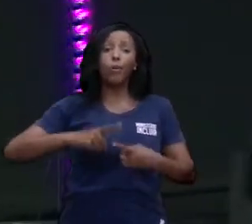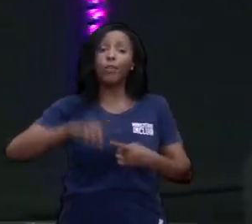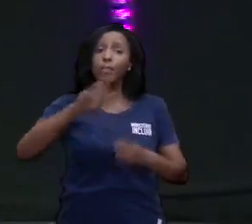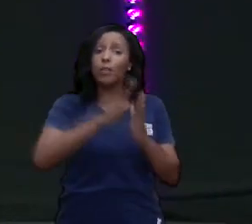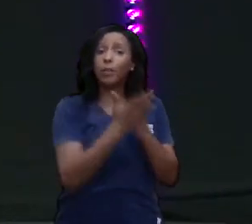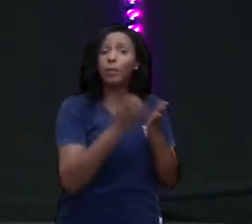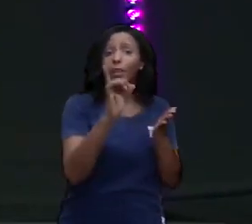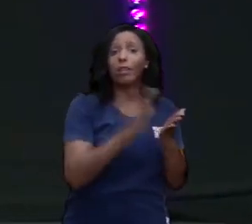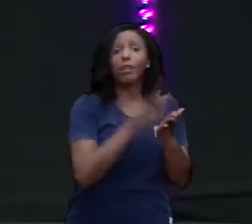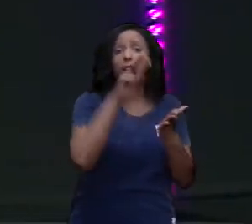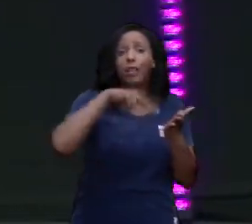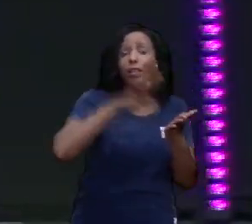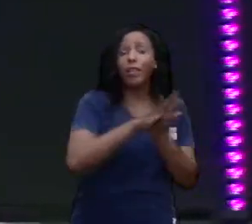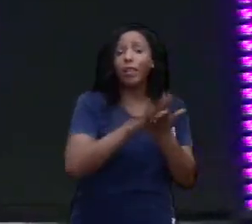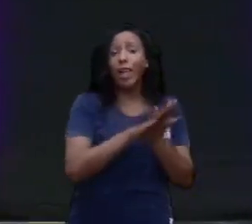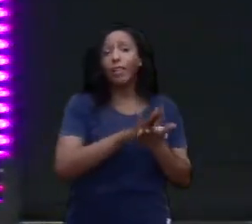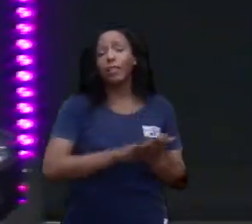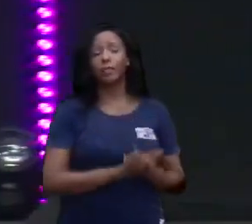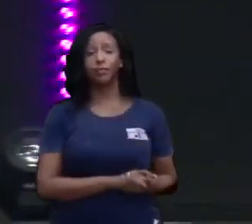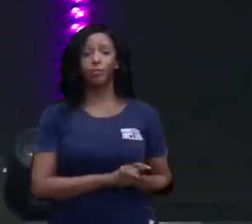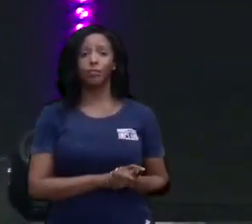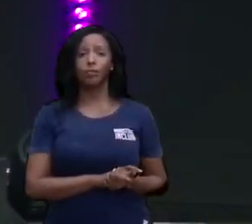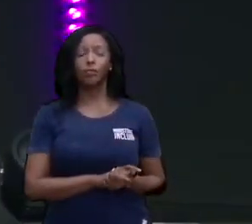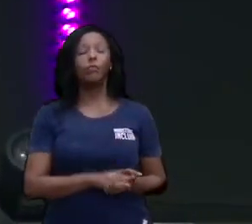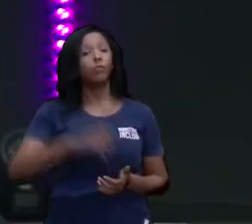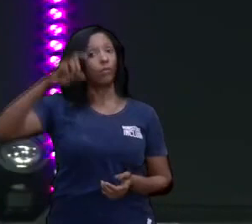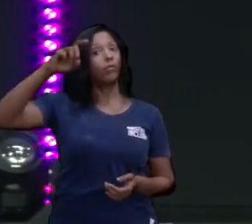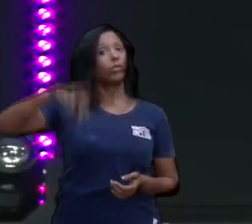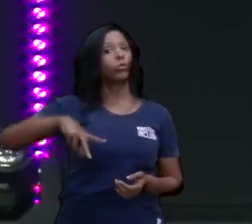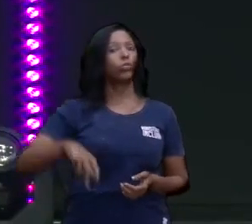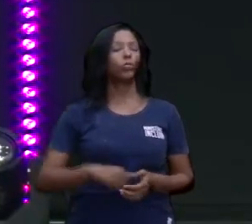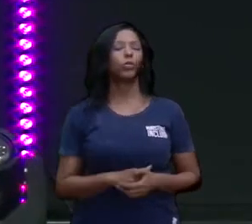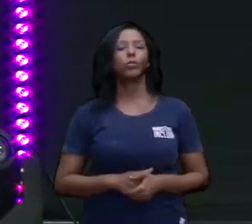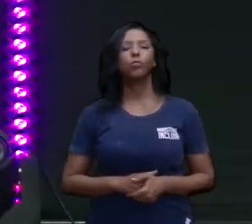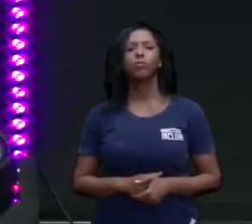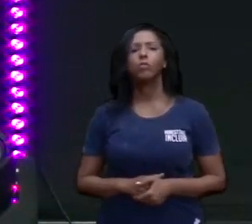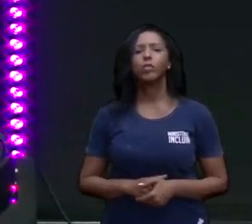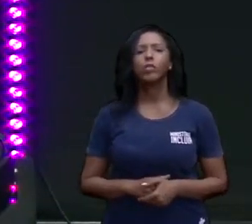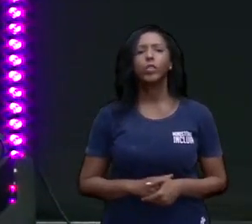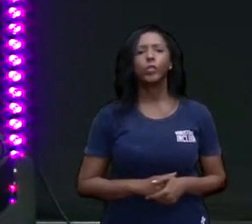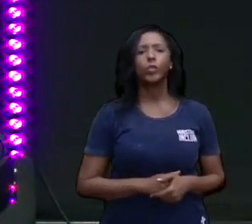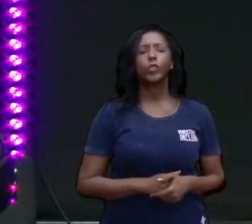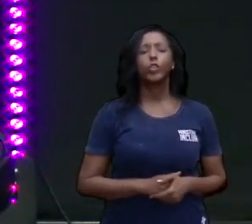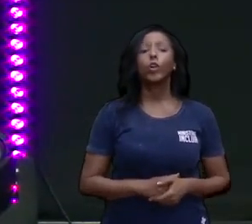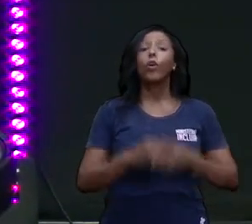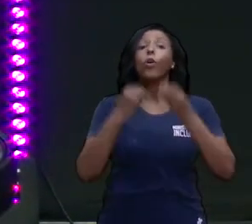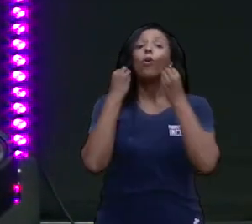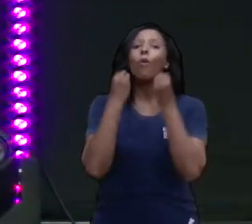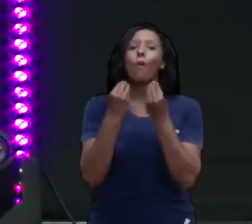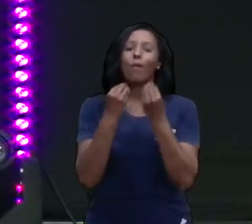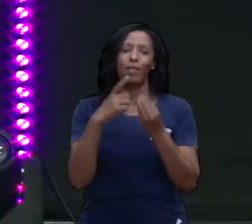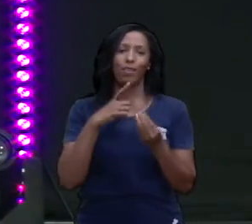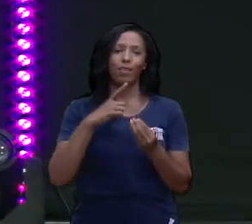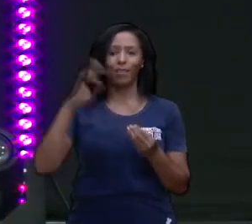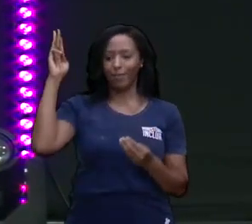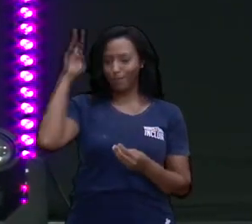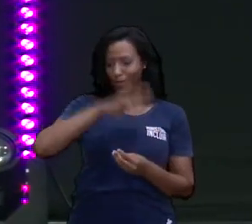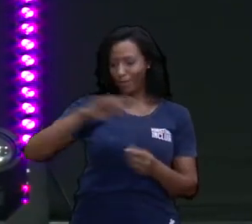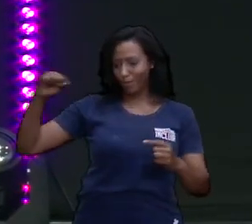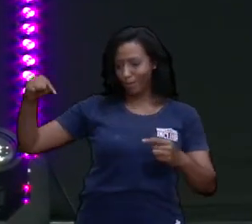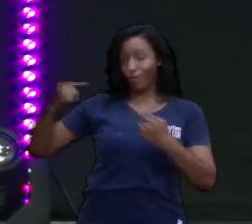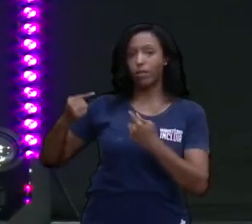besteira e último lugar Como podemos resistir o mal